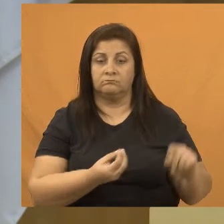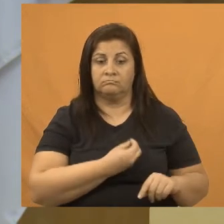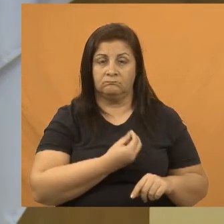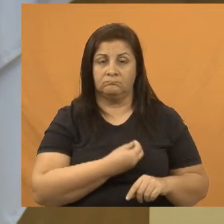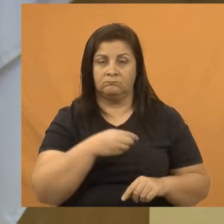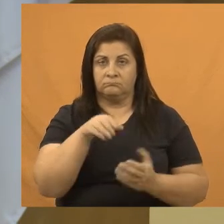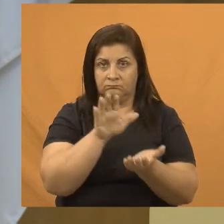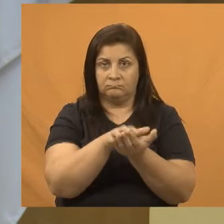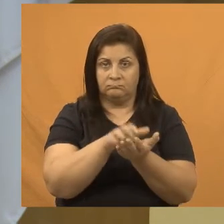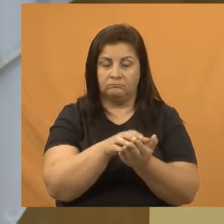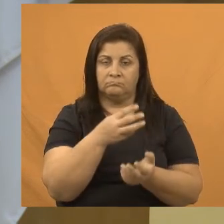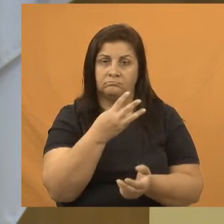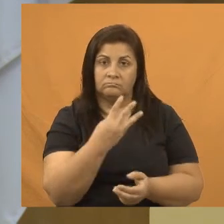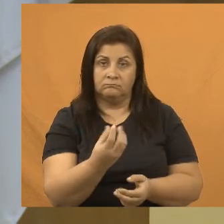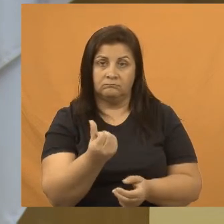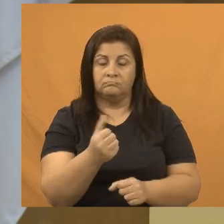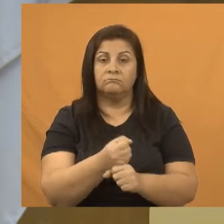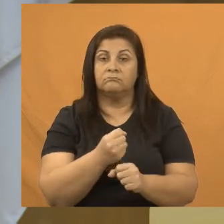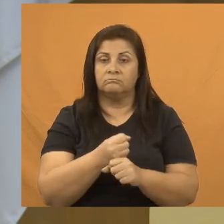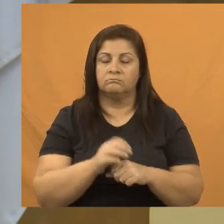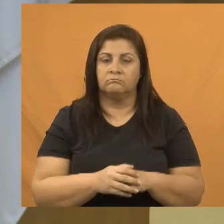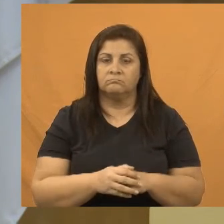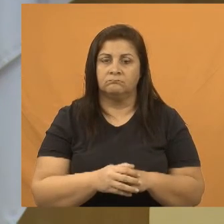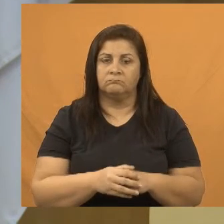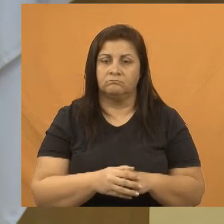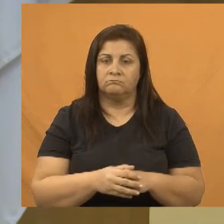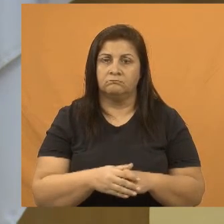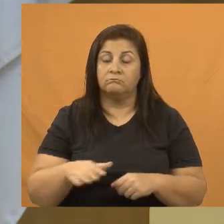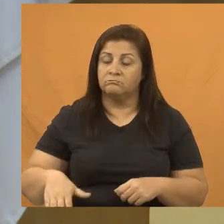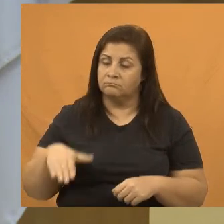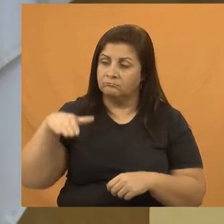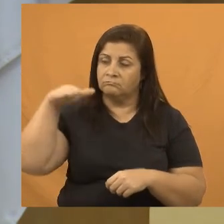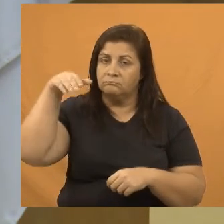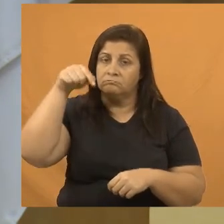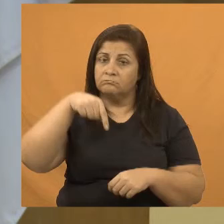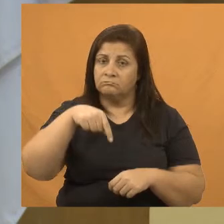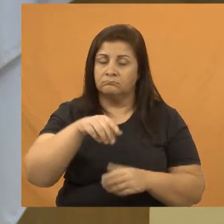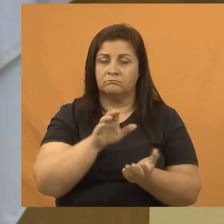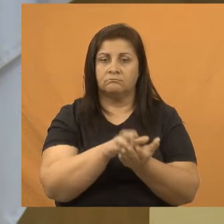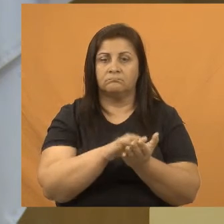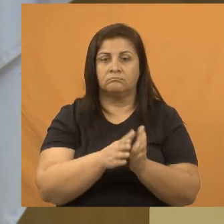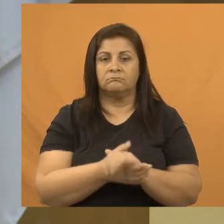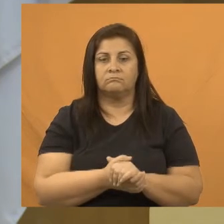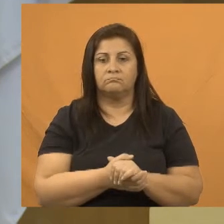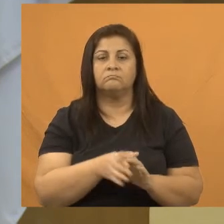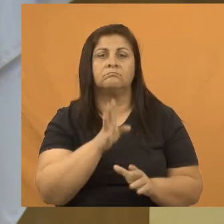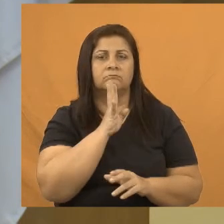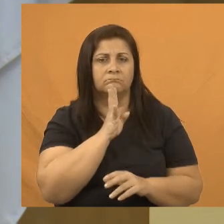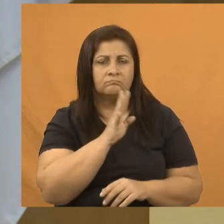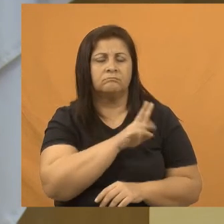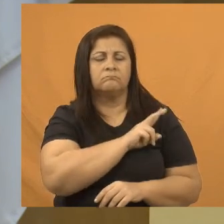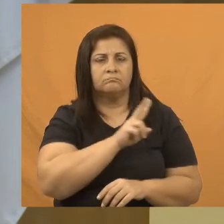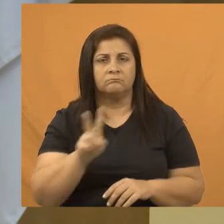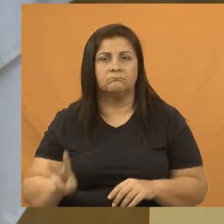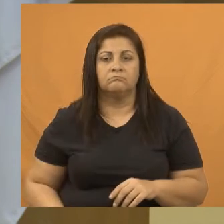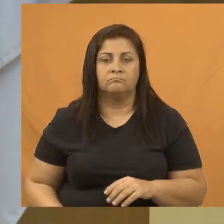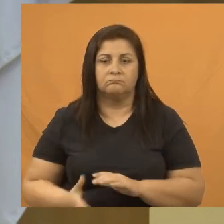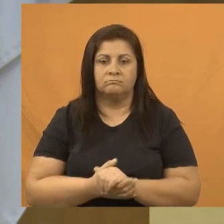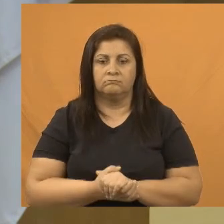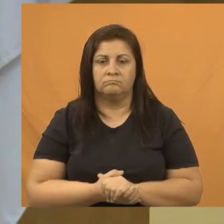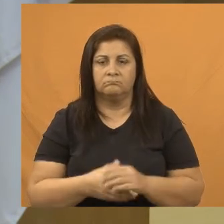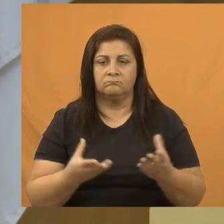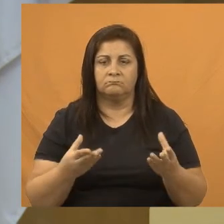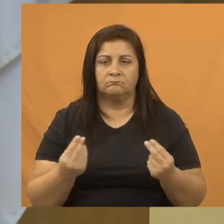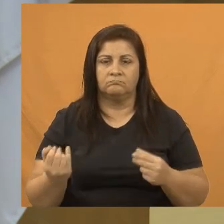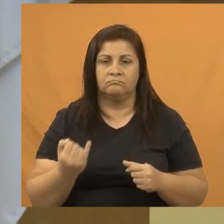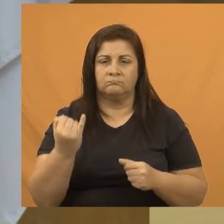36 anos, cresci aqui na Vila Formosa, próximo ali da Rua Aliança, conheço alguns vereadores aqui, então acho que é muito